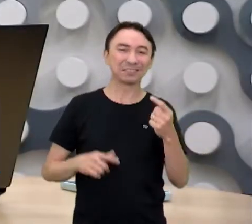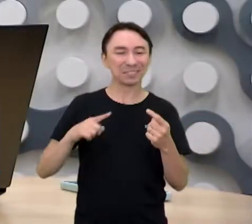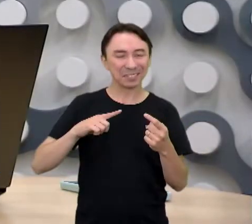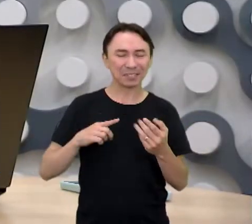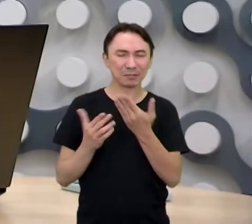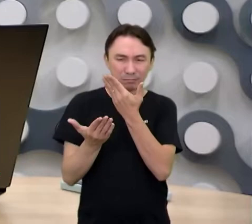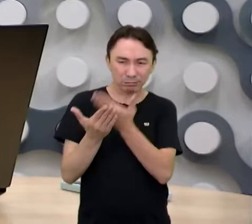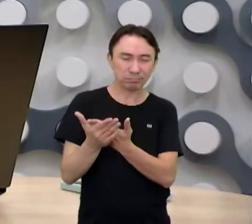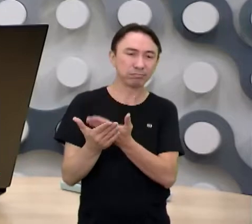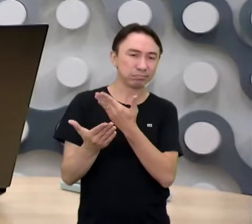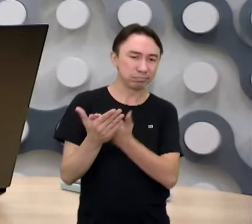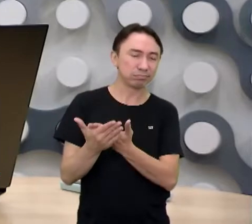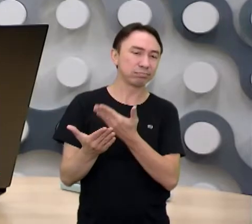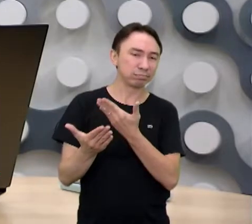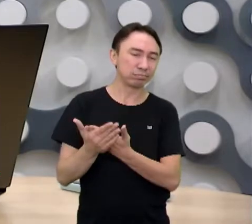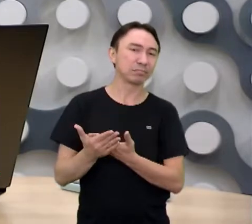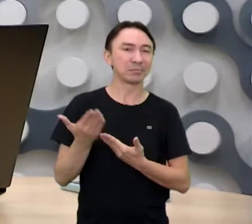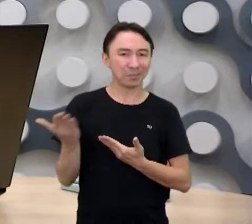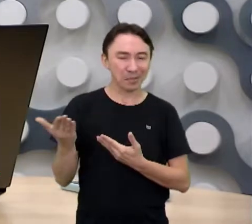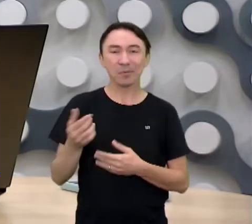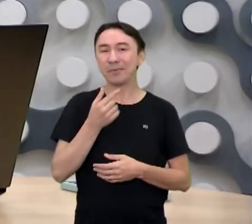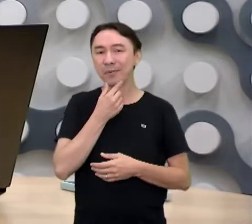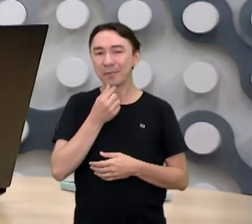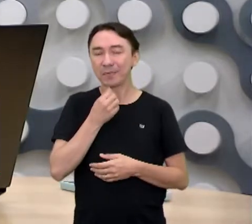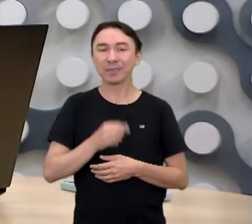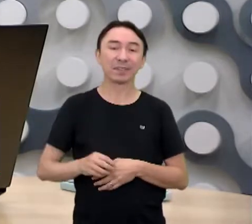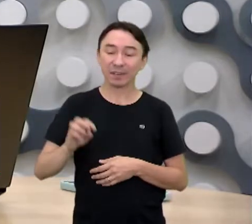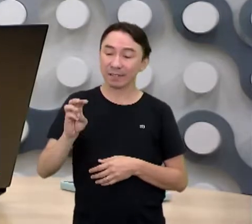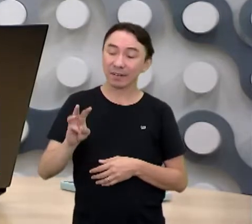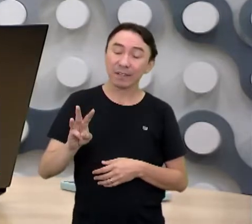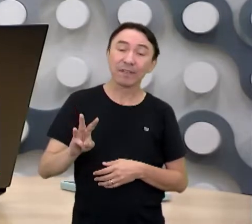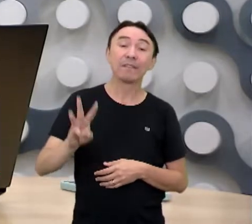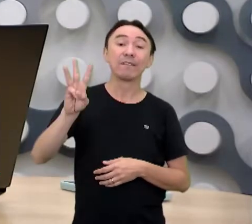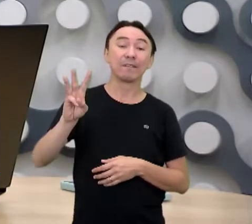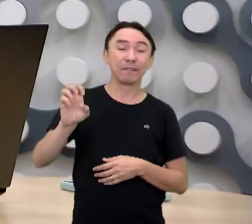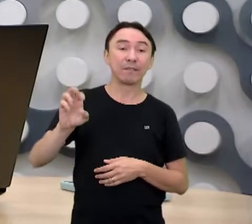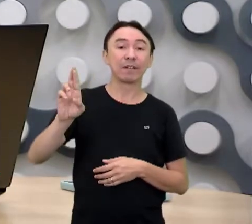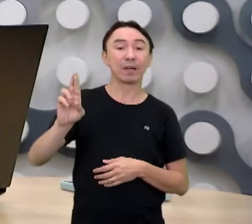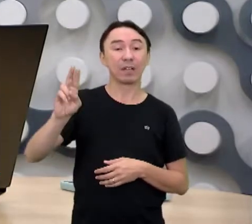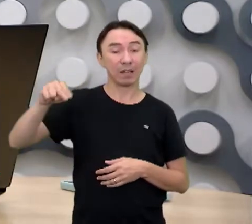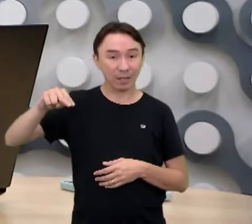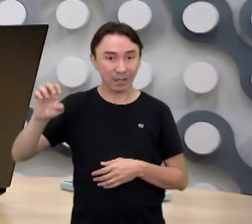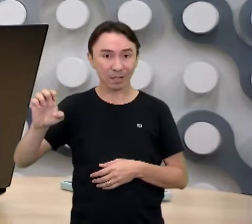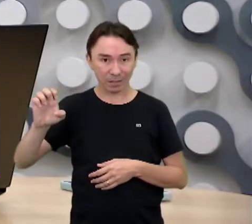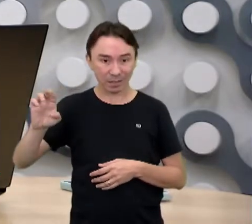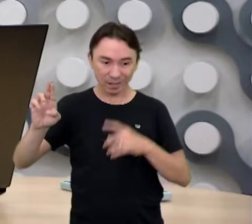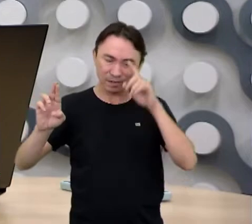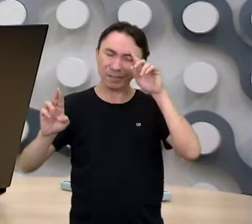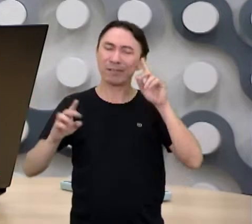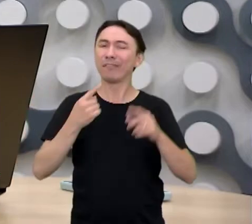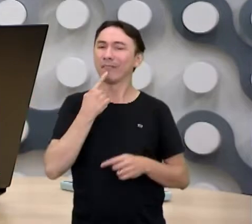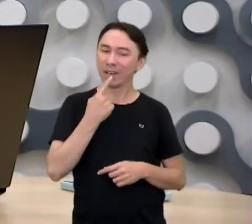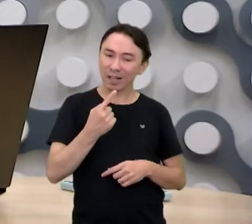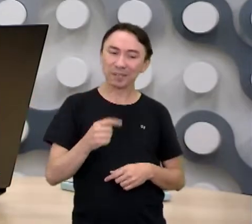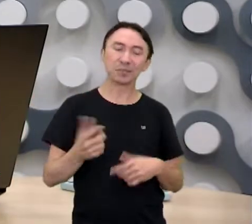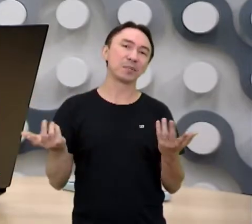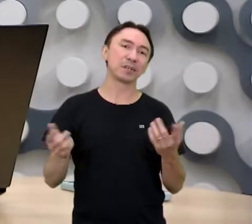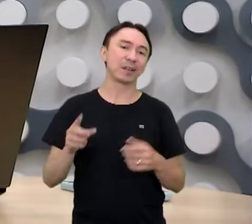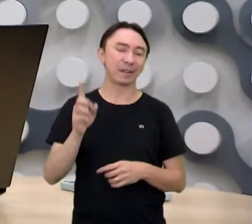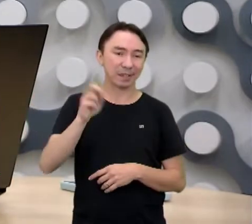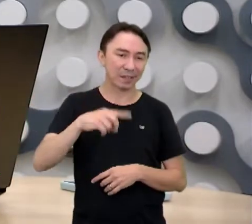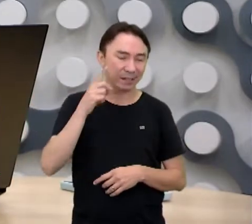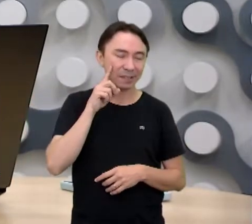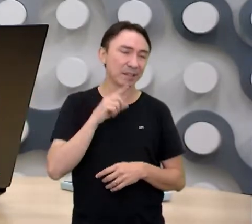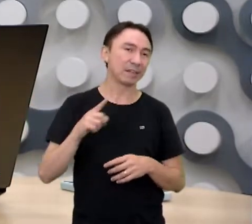da teoria de Wegener, né, já falando aí sobre essa questão aí de placas tectônicas. Aí nós tivemos aí a teoria das